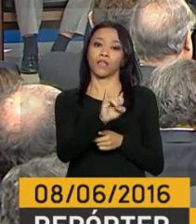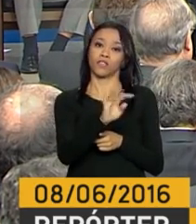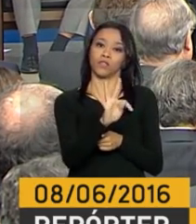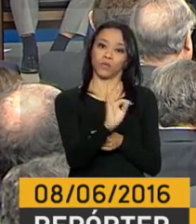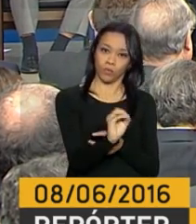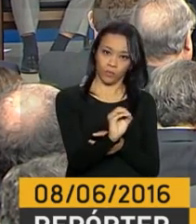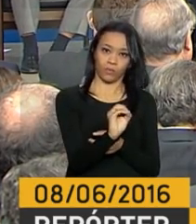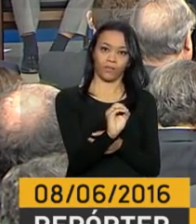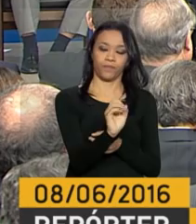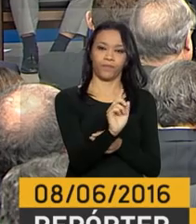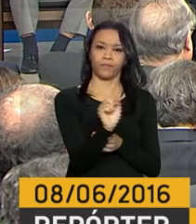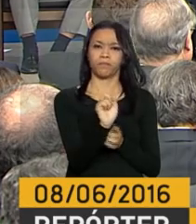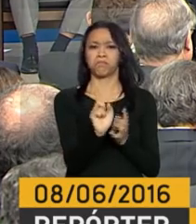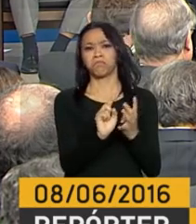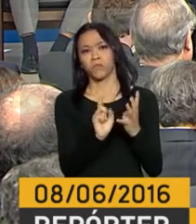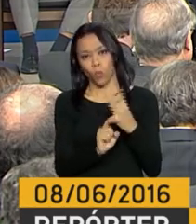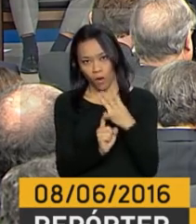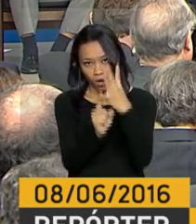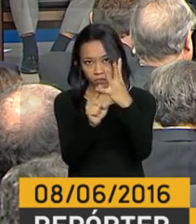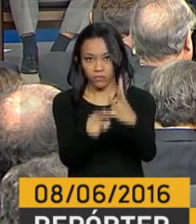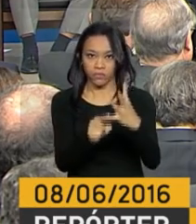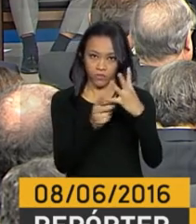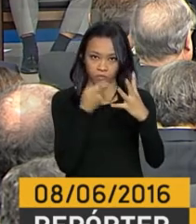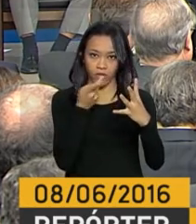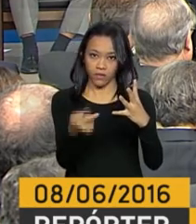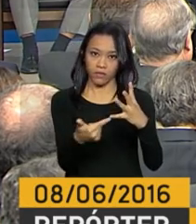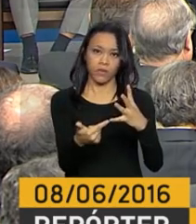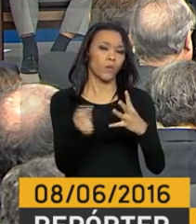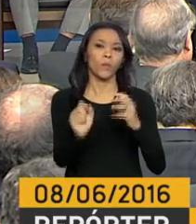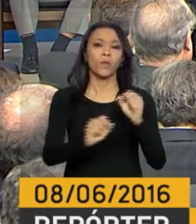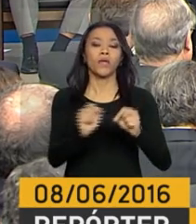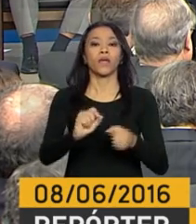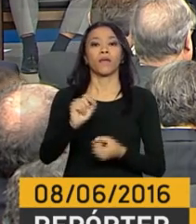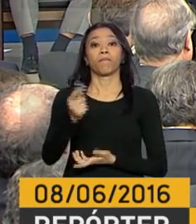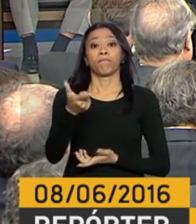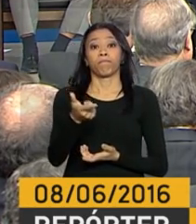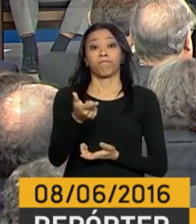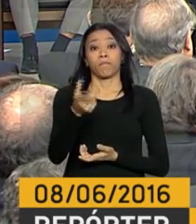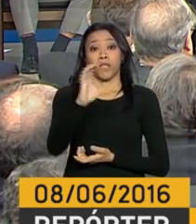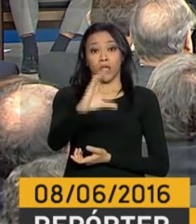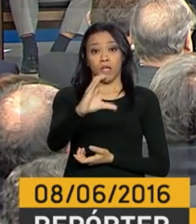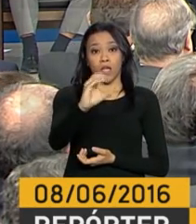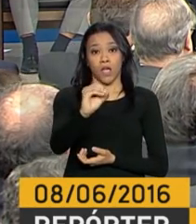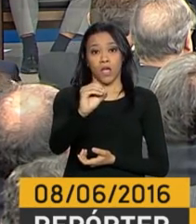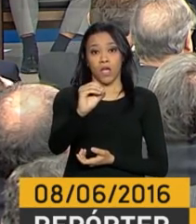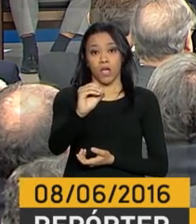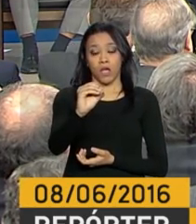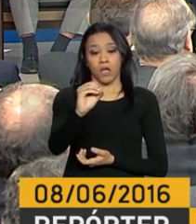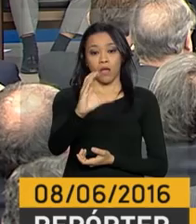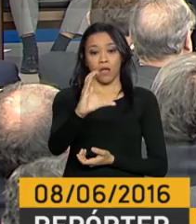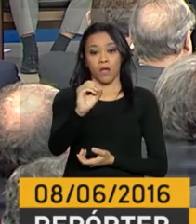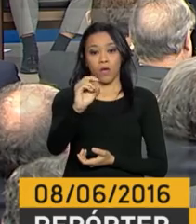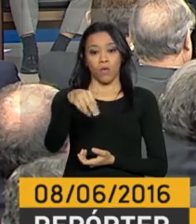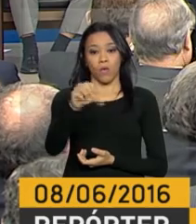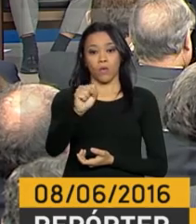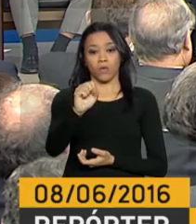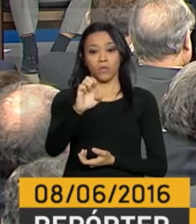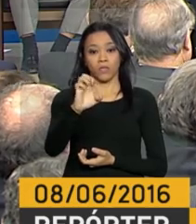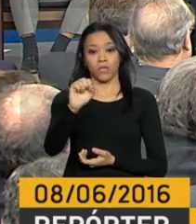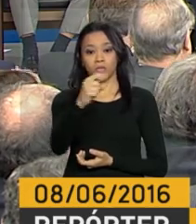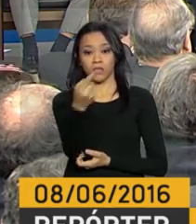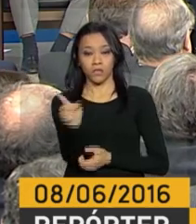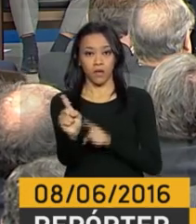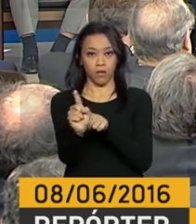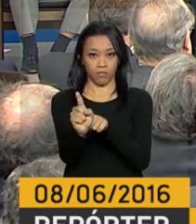o quarto ponto que eu citaria seria as concessões está aqui o ministro Moreira Franco a